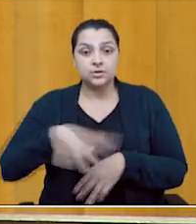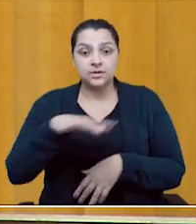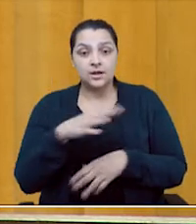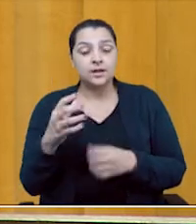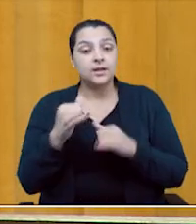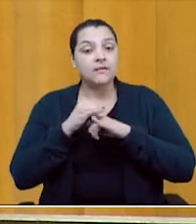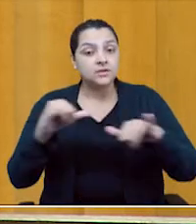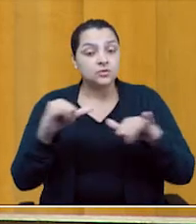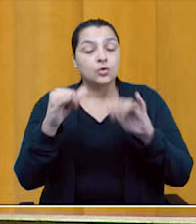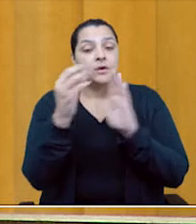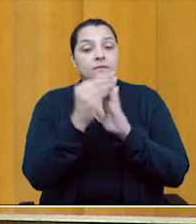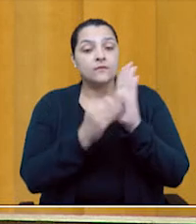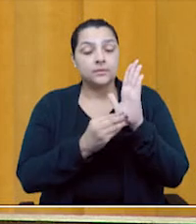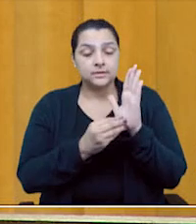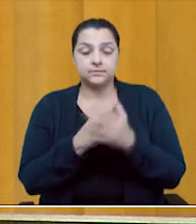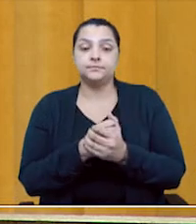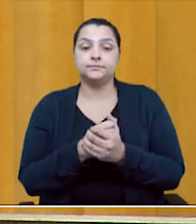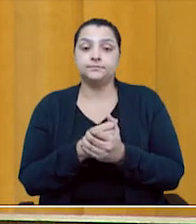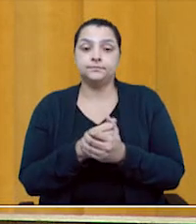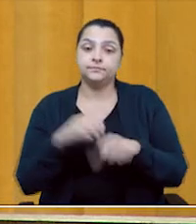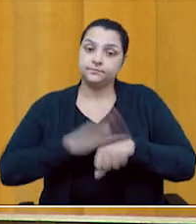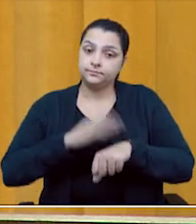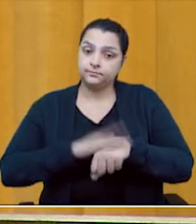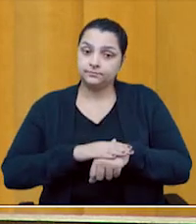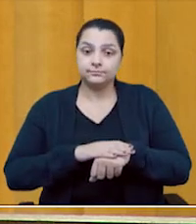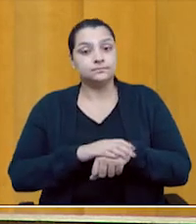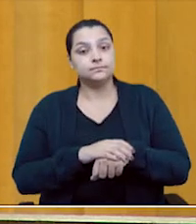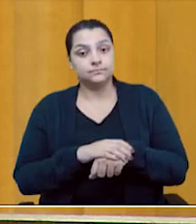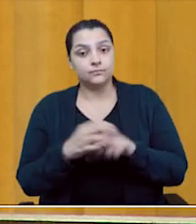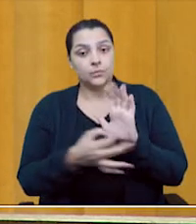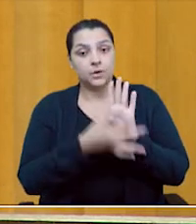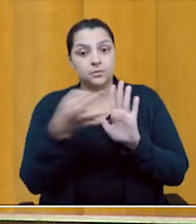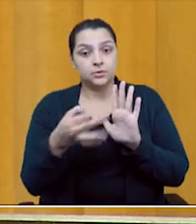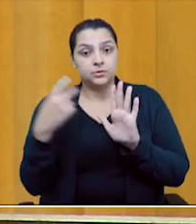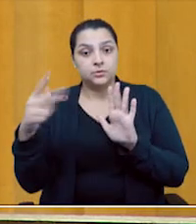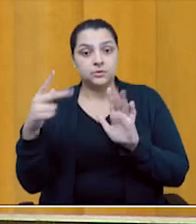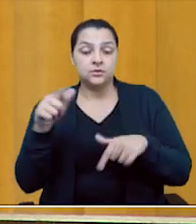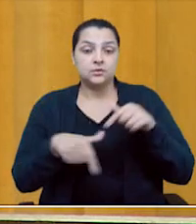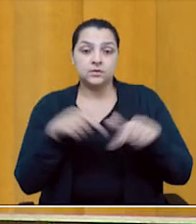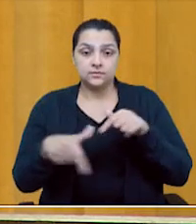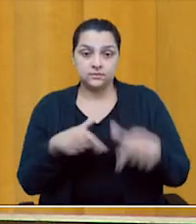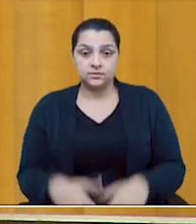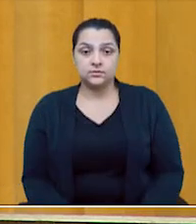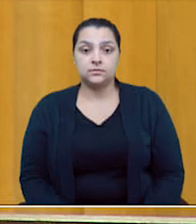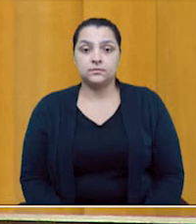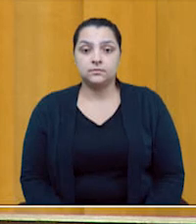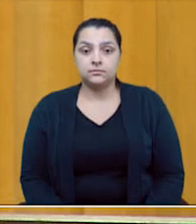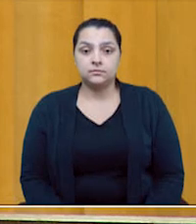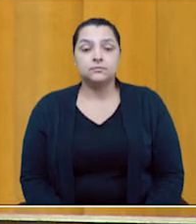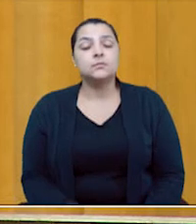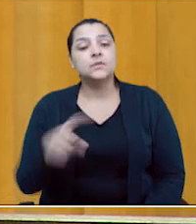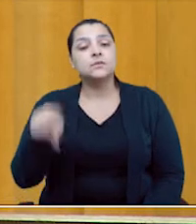E eles fizeram, eles próprios, opinaram sobre o seu serviço. O que, que os senhores imaginam que eles